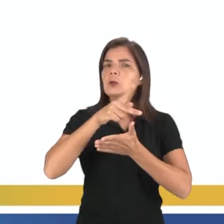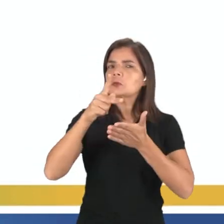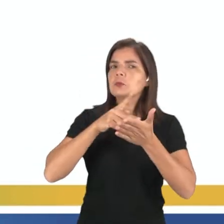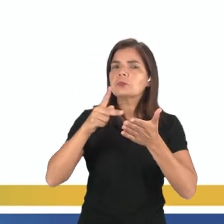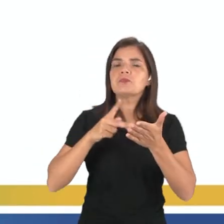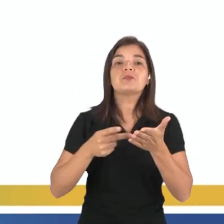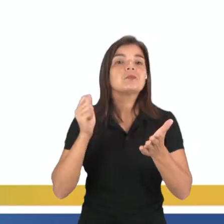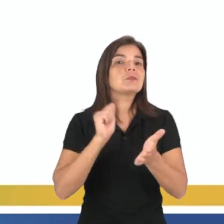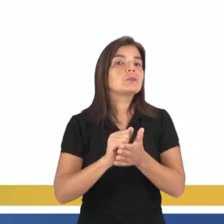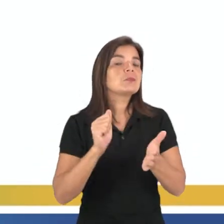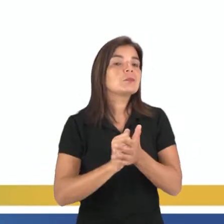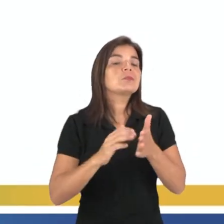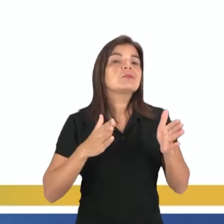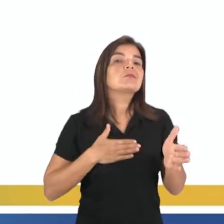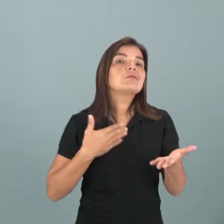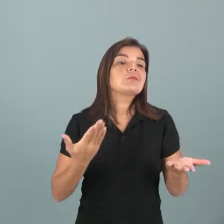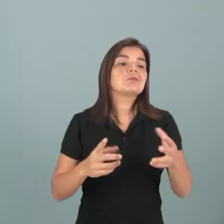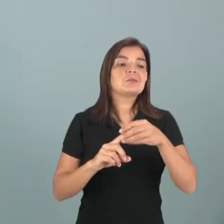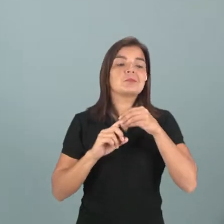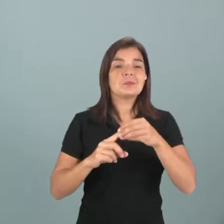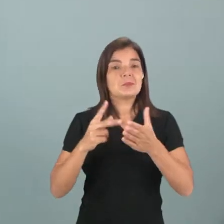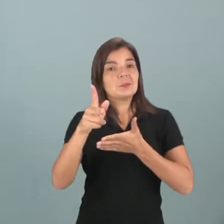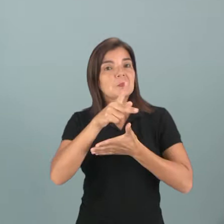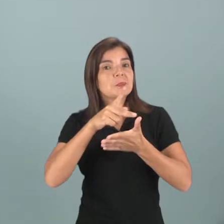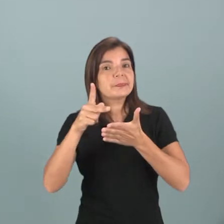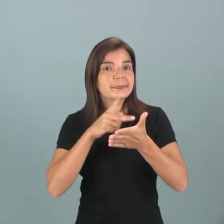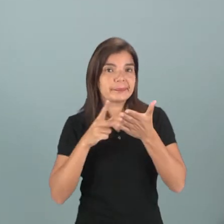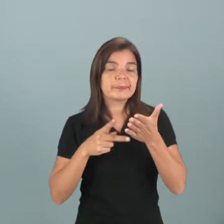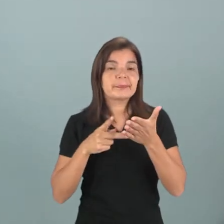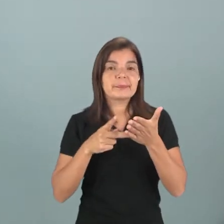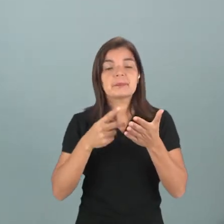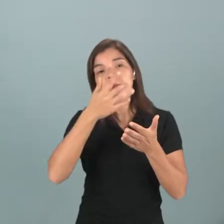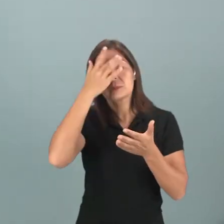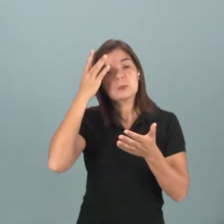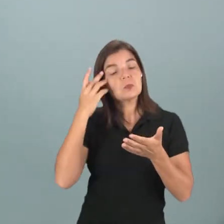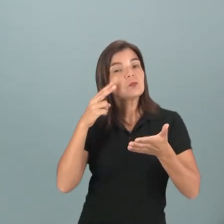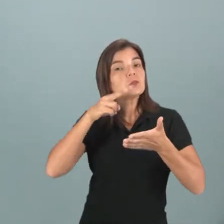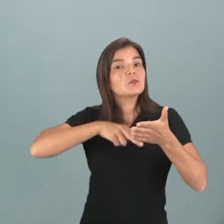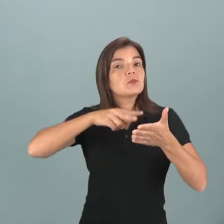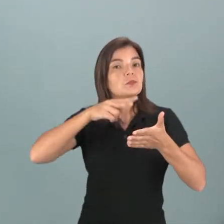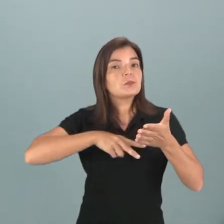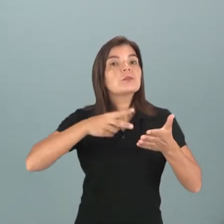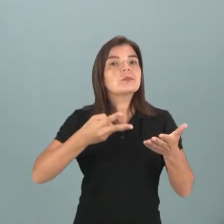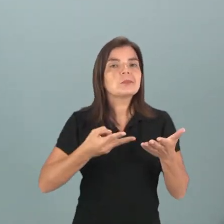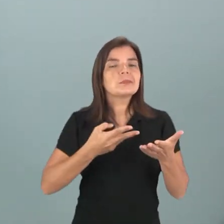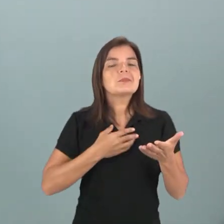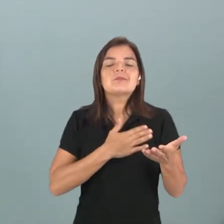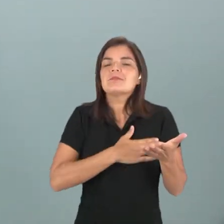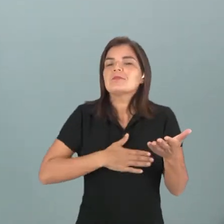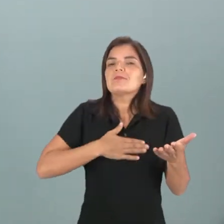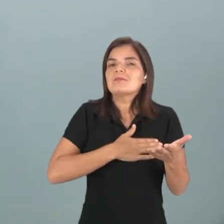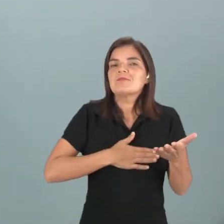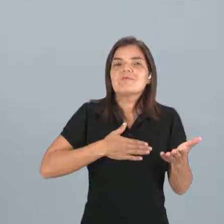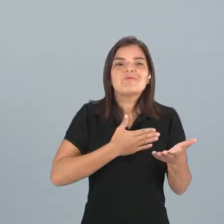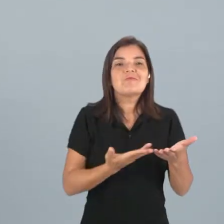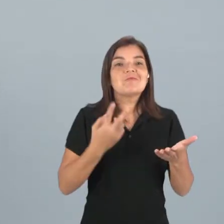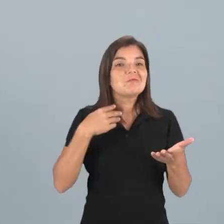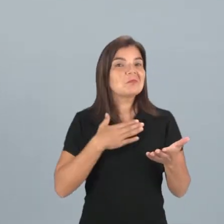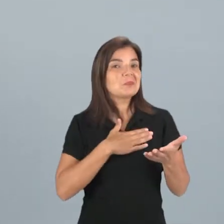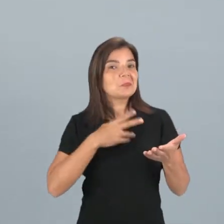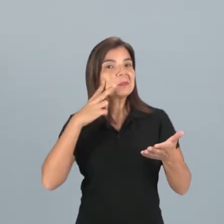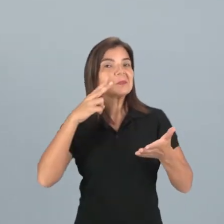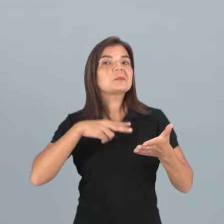uma poesia? Qual é o meu objetivo de escrever uma poesia para o receptor? É para se deleitar, para se